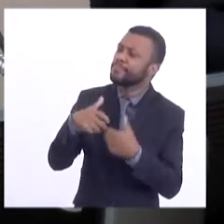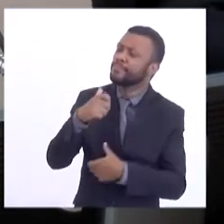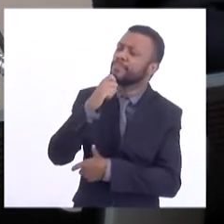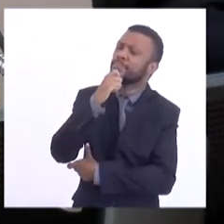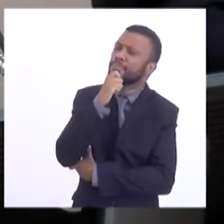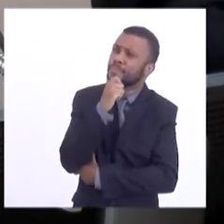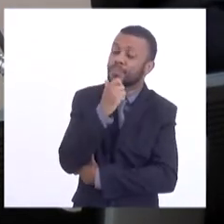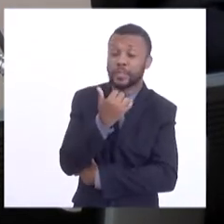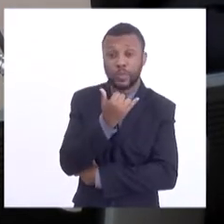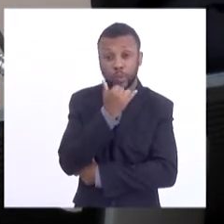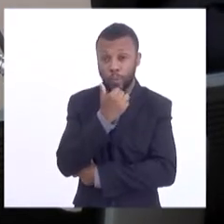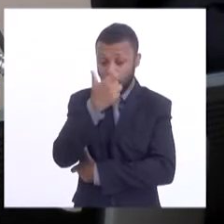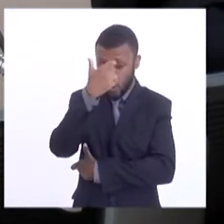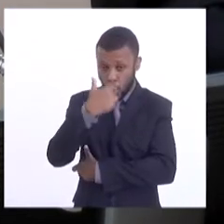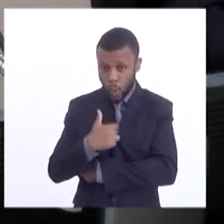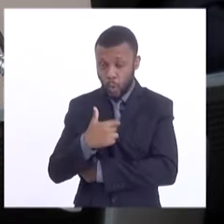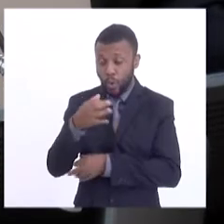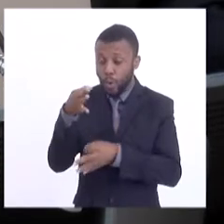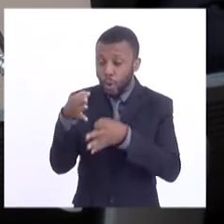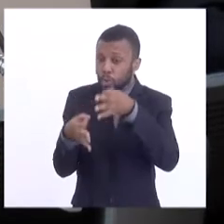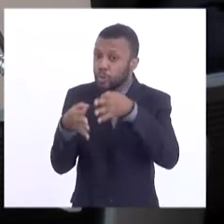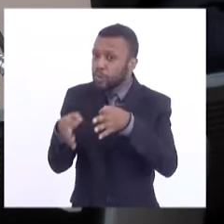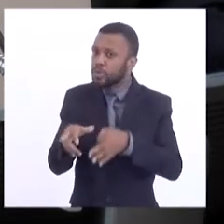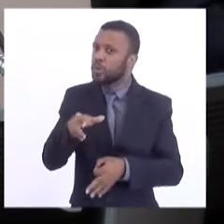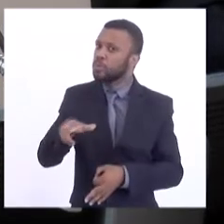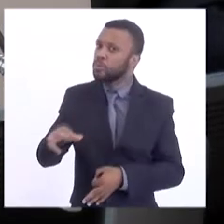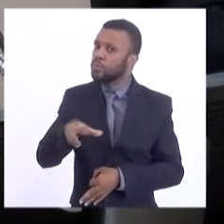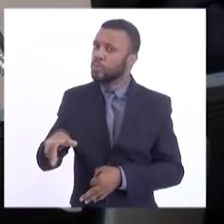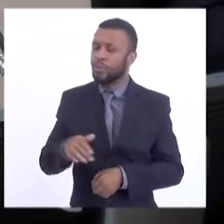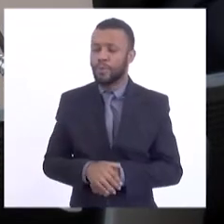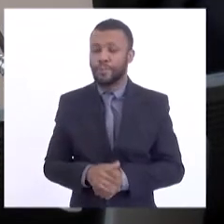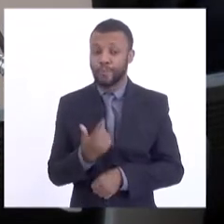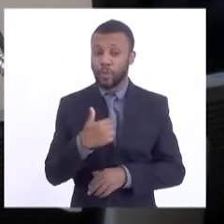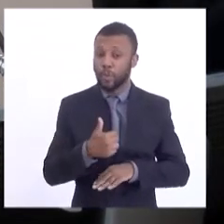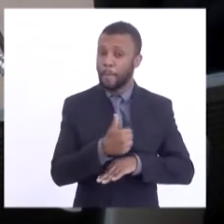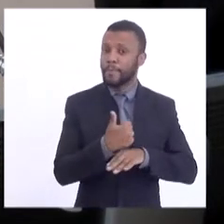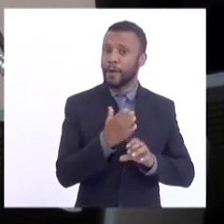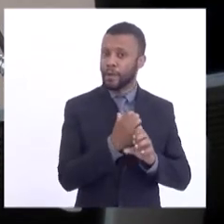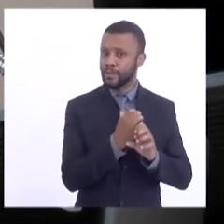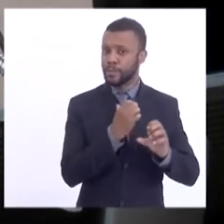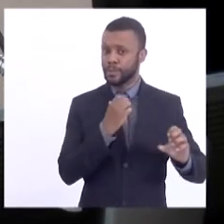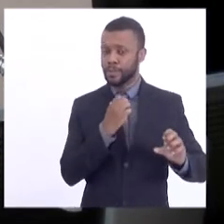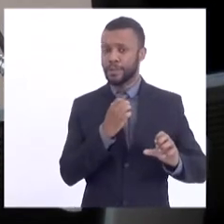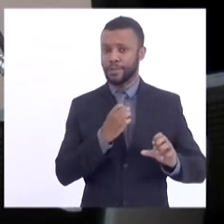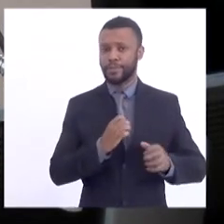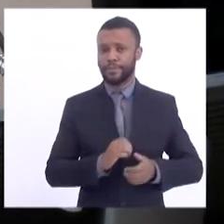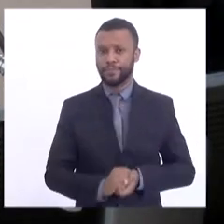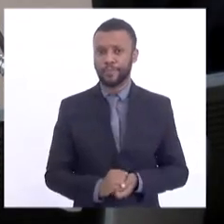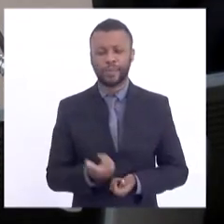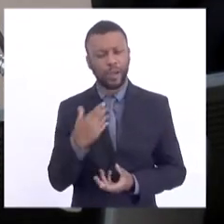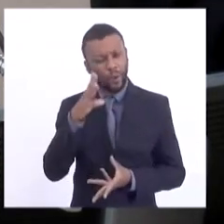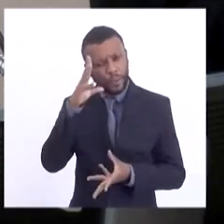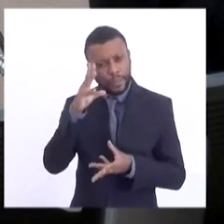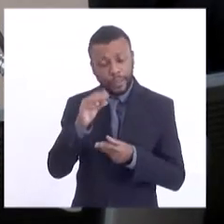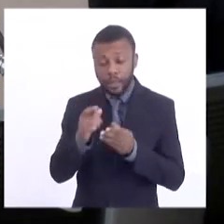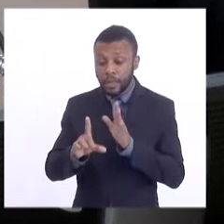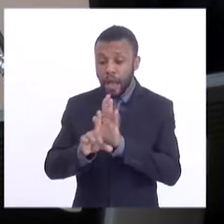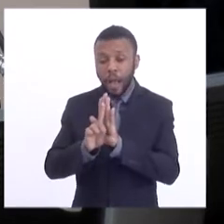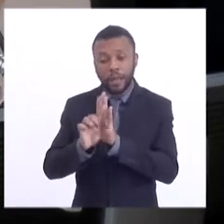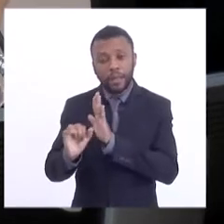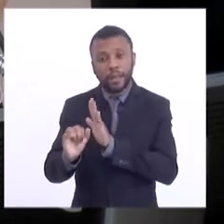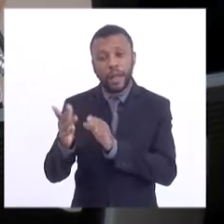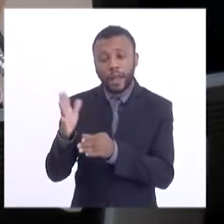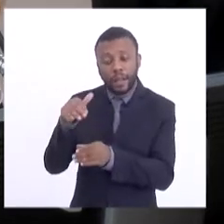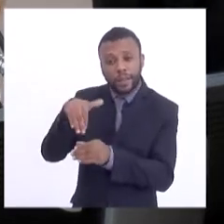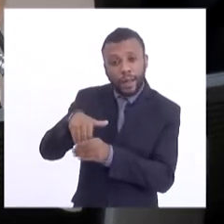e eu não sou jurista sou engenheiro eu entendo que a legislação eleitoral e ela